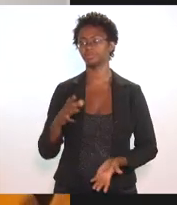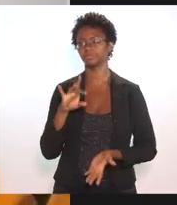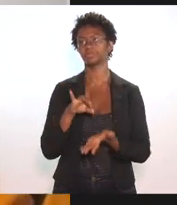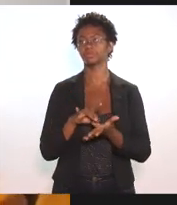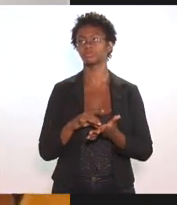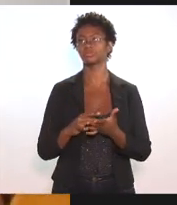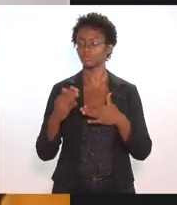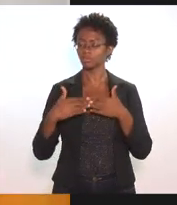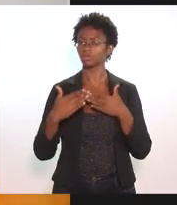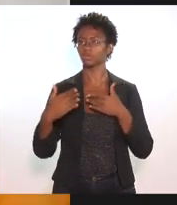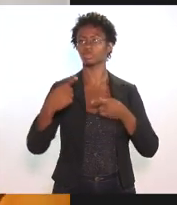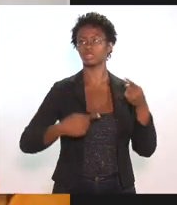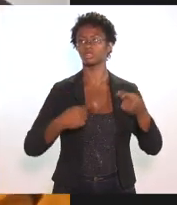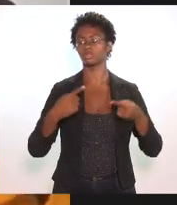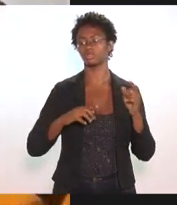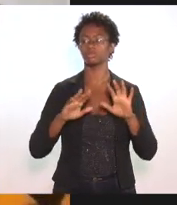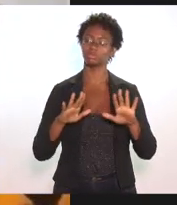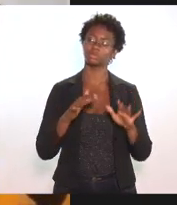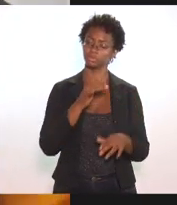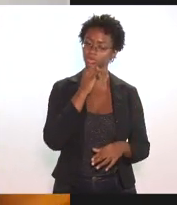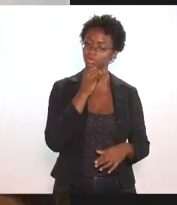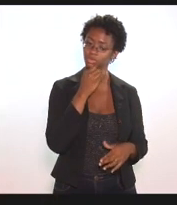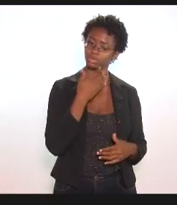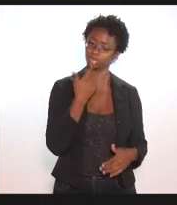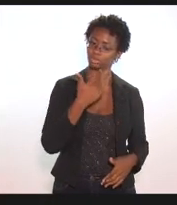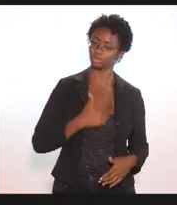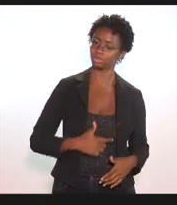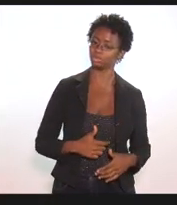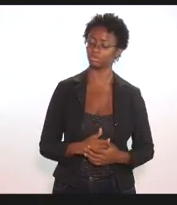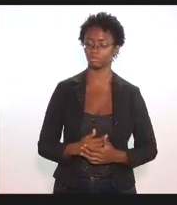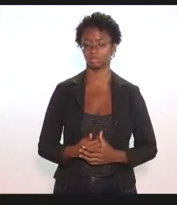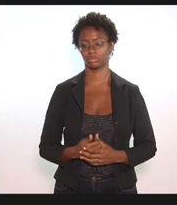de discussão, mas, por exemplo, tinha muitas pessoas da